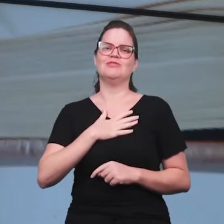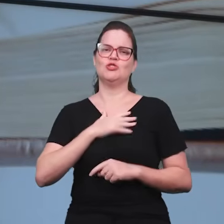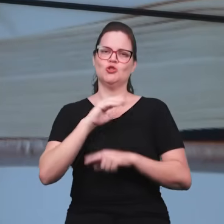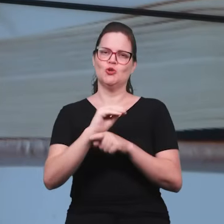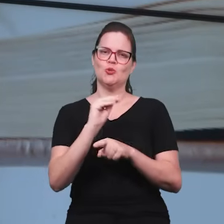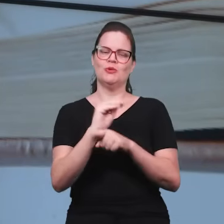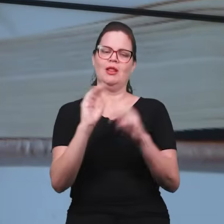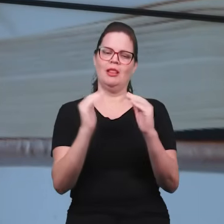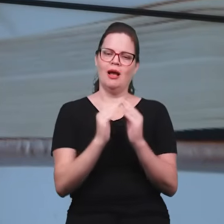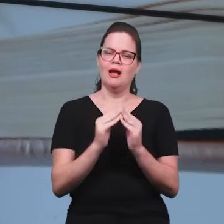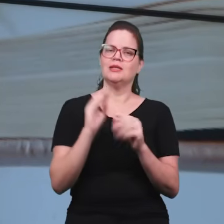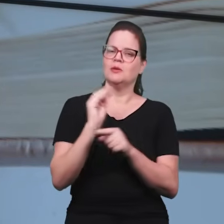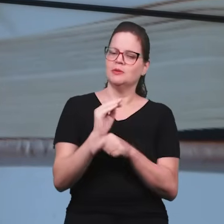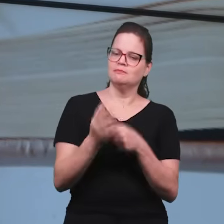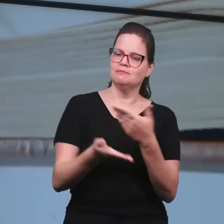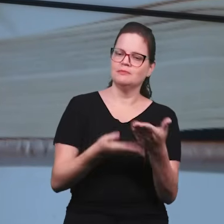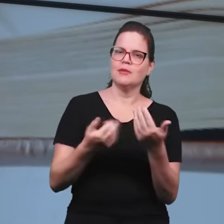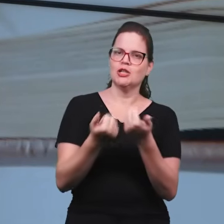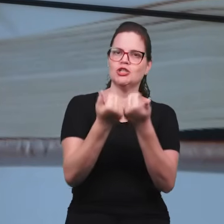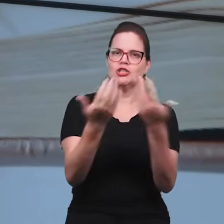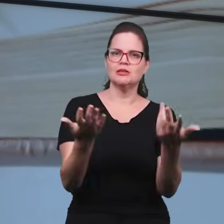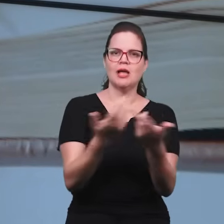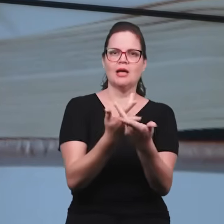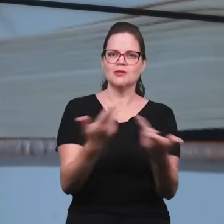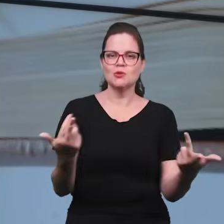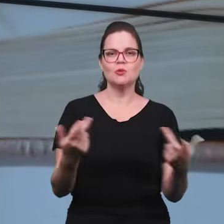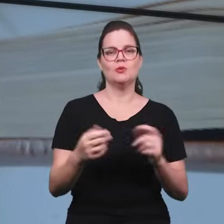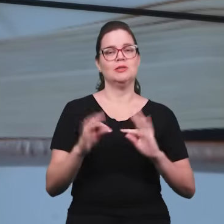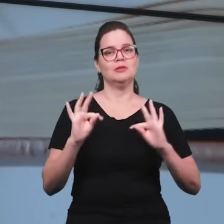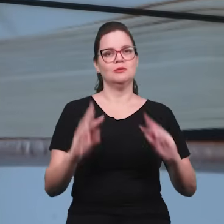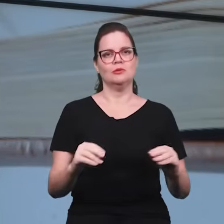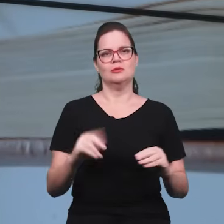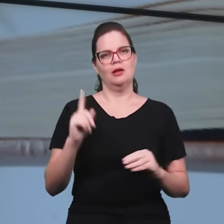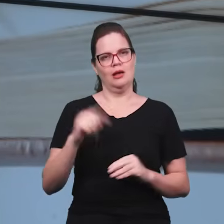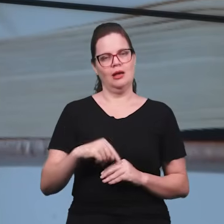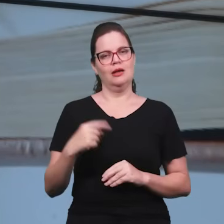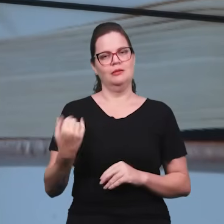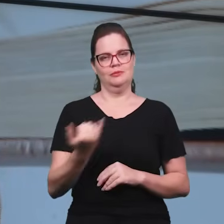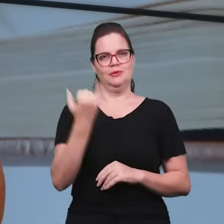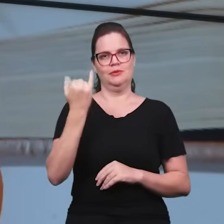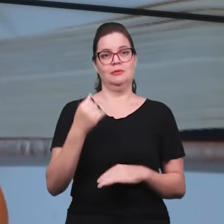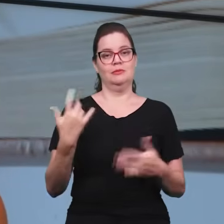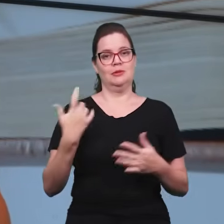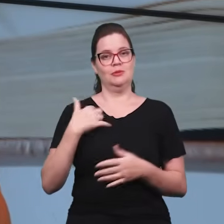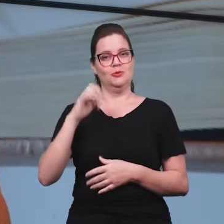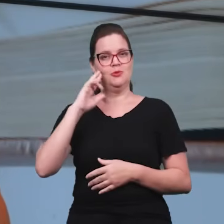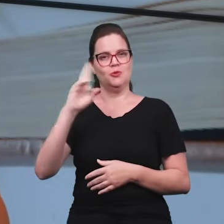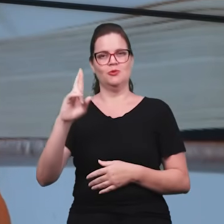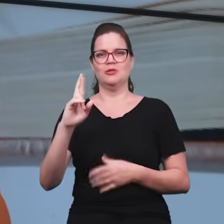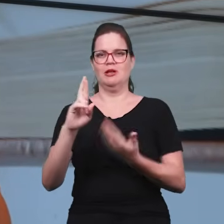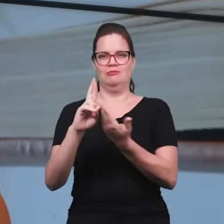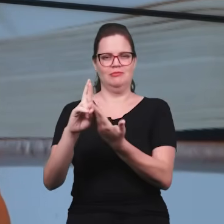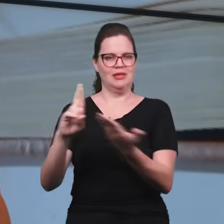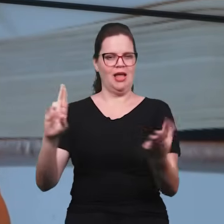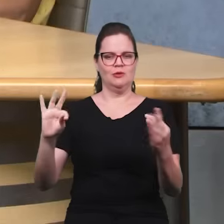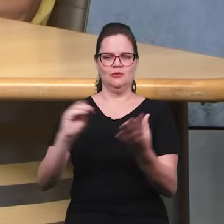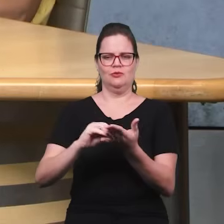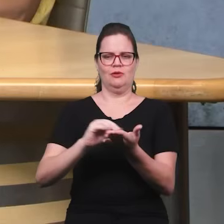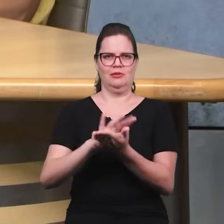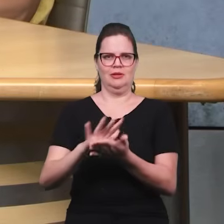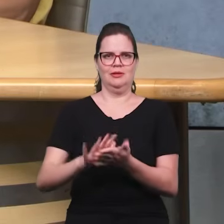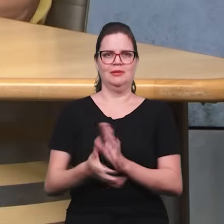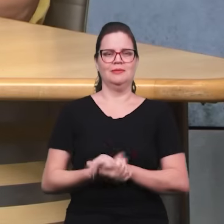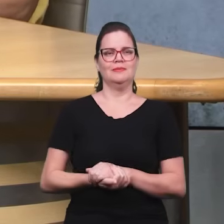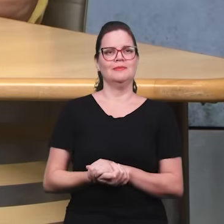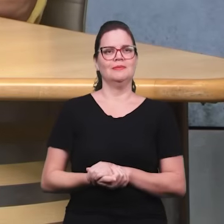casa, em trazer a provisão para o seu lar. Então, isso é uma bênção. O Senhor não deixa realmente faltar coisa alguma. E